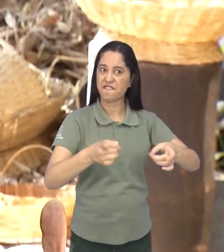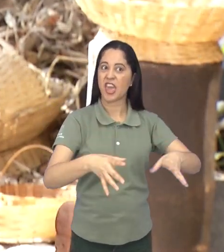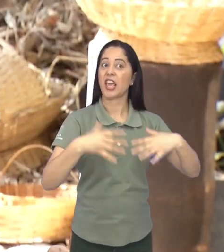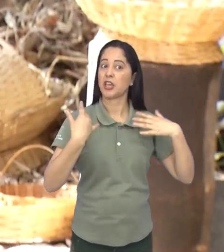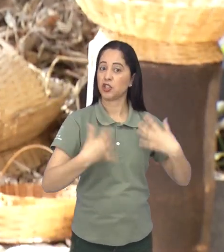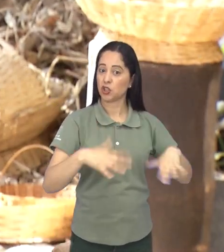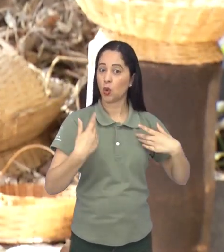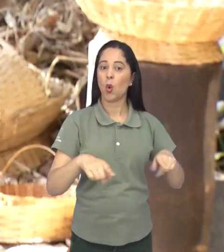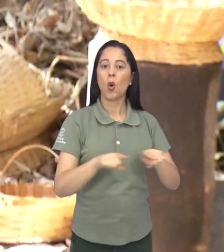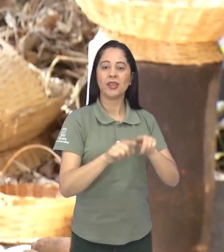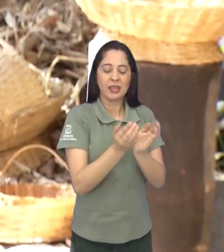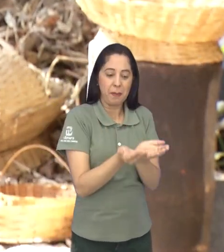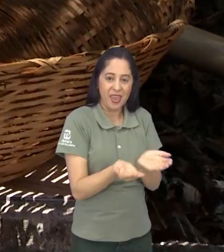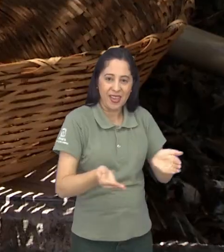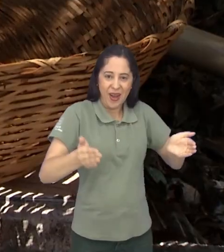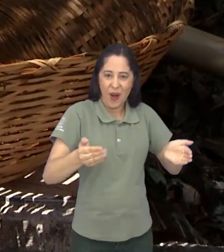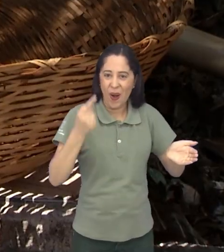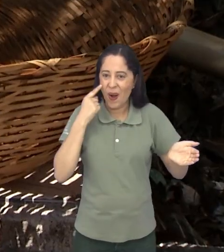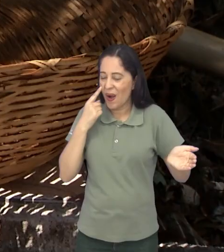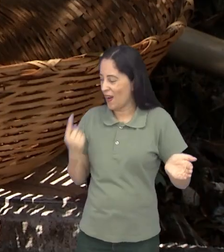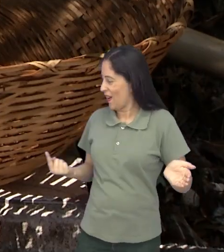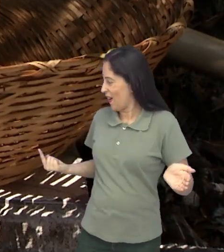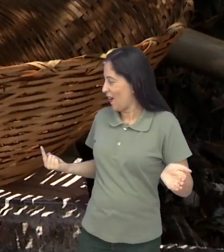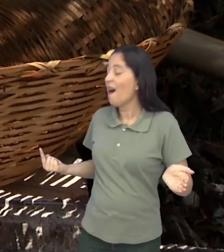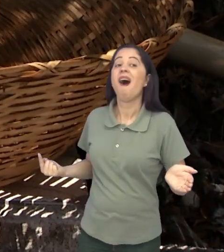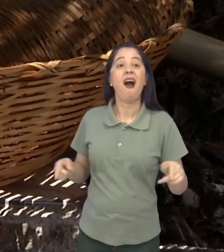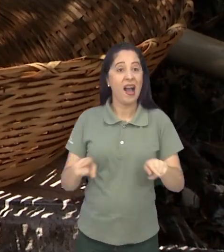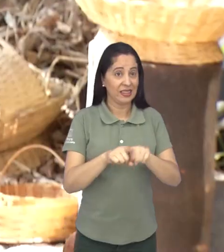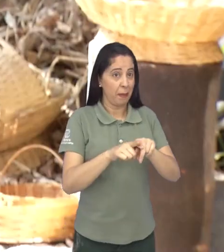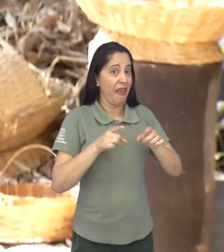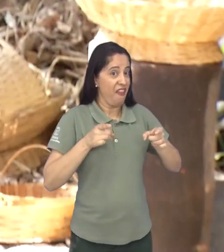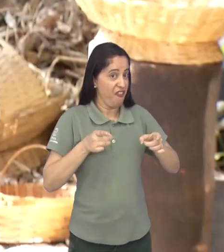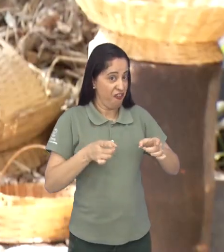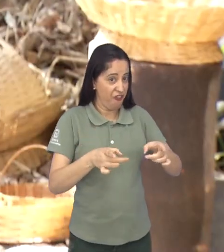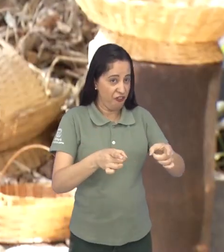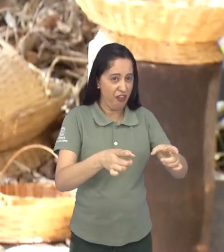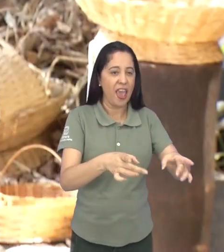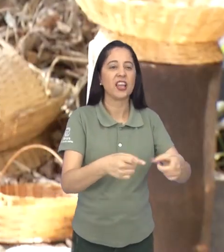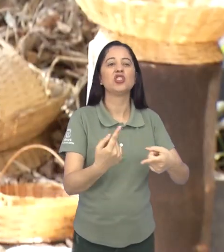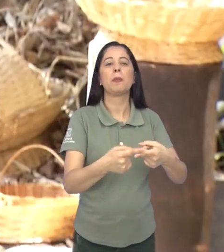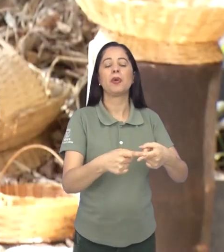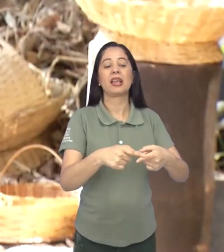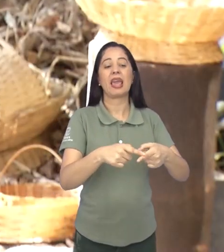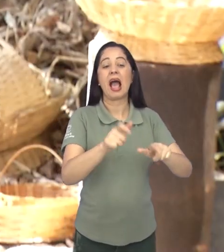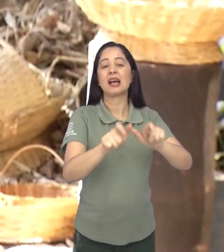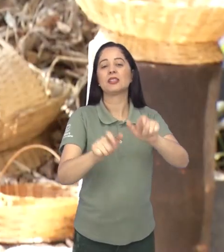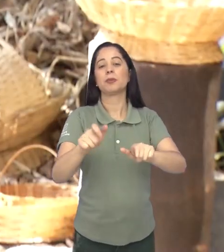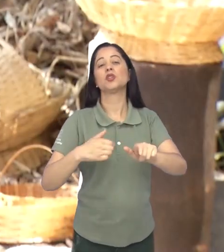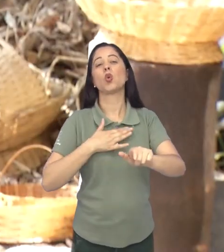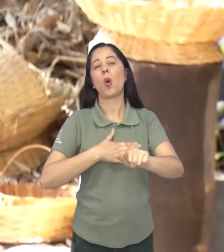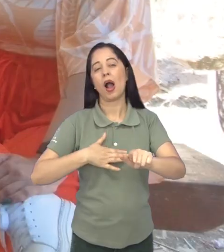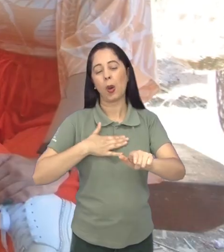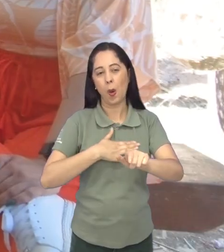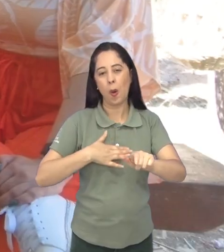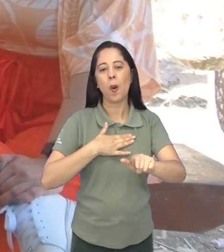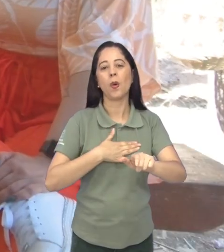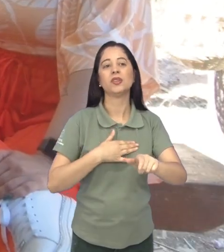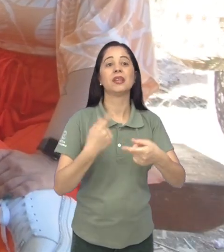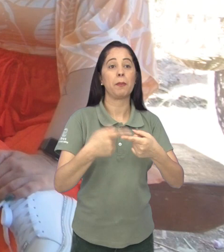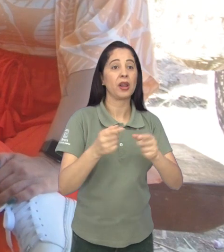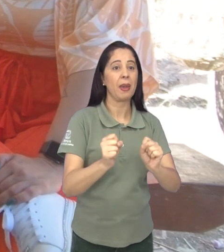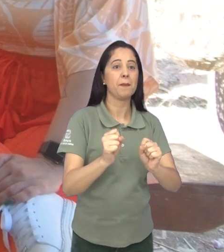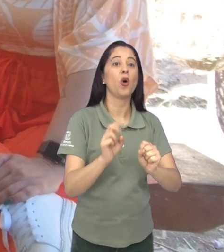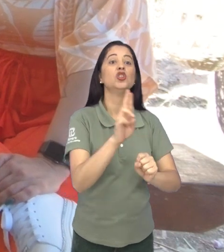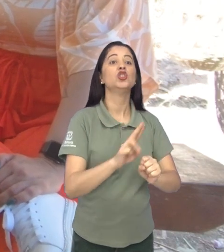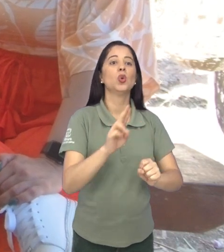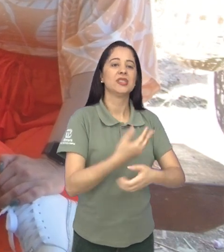cesto chamado Moisés, que é para bebê, também tem muita saída, o pessoal gosta muito. Ele serve para receber